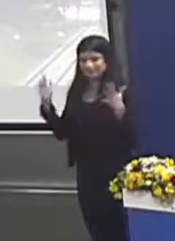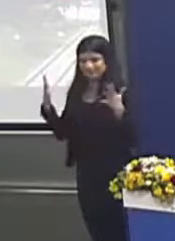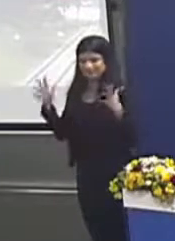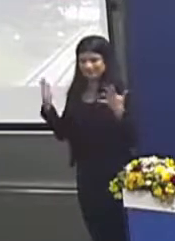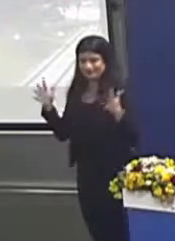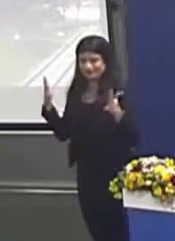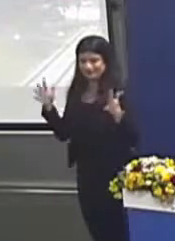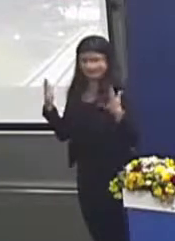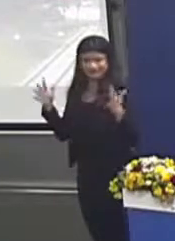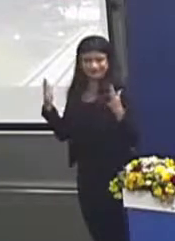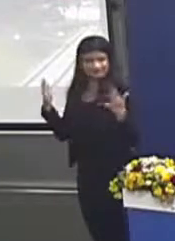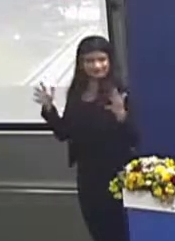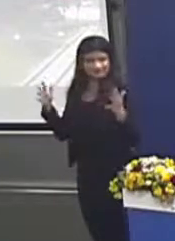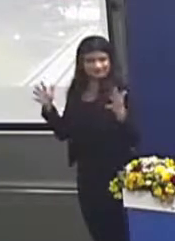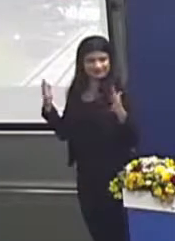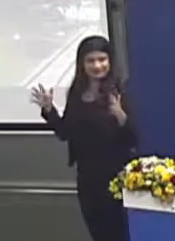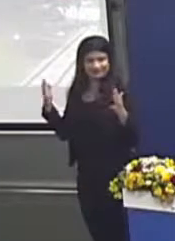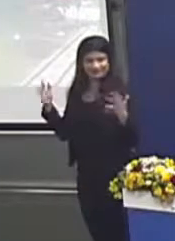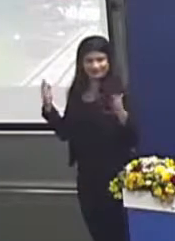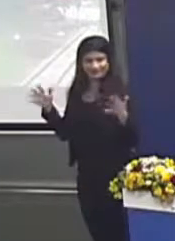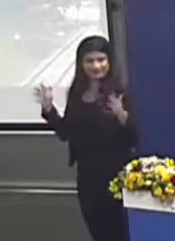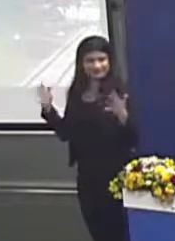por gentileza.